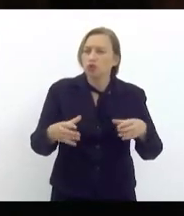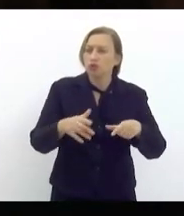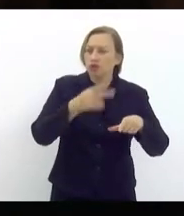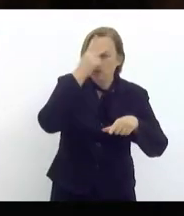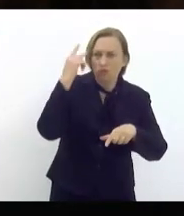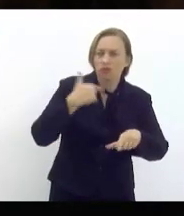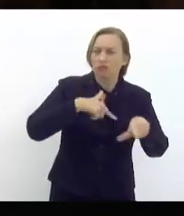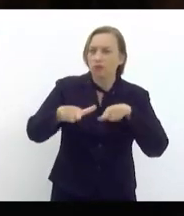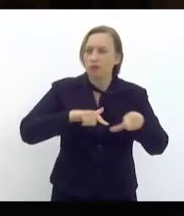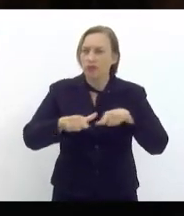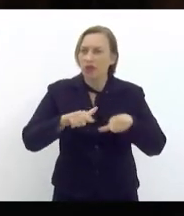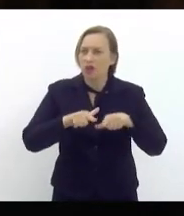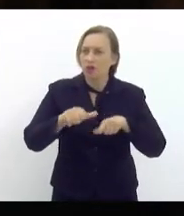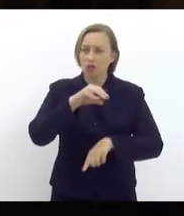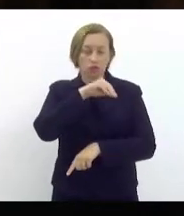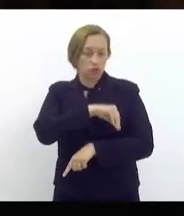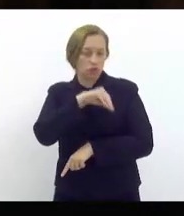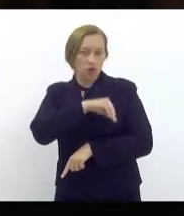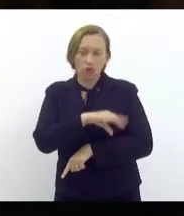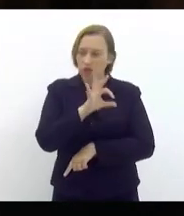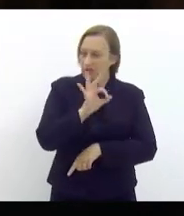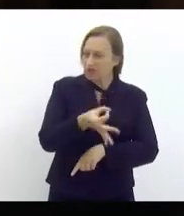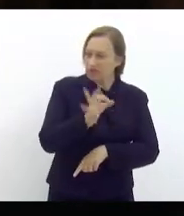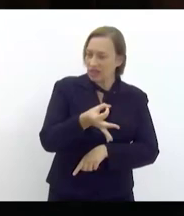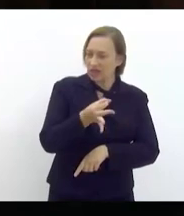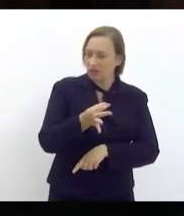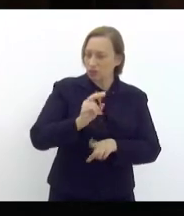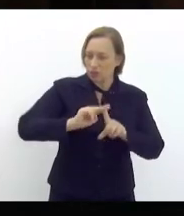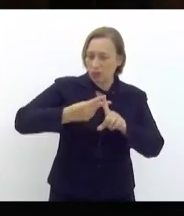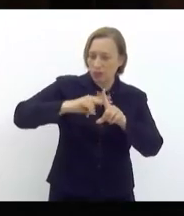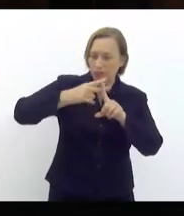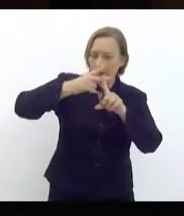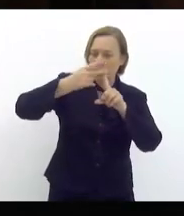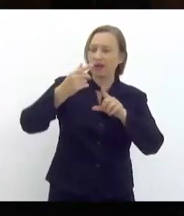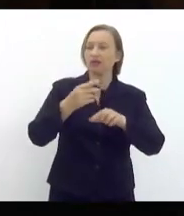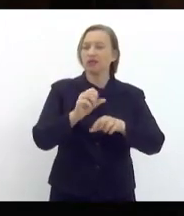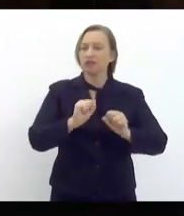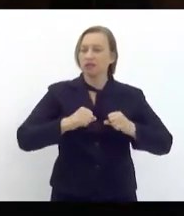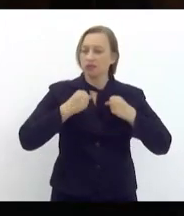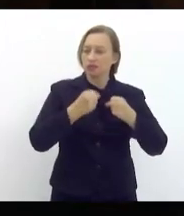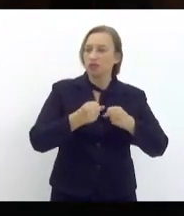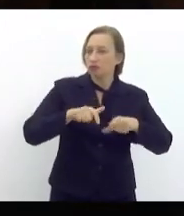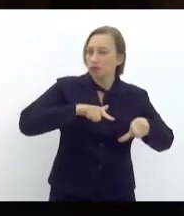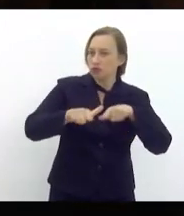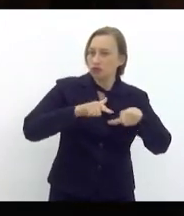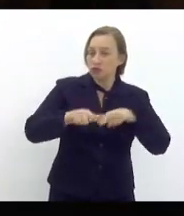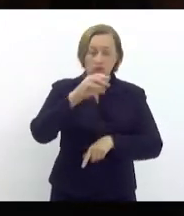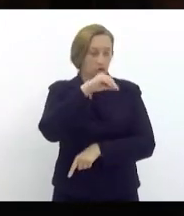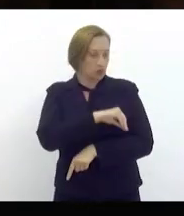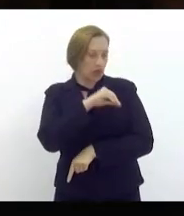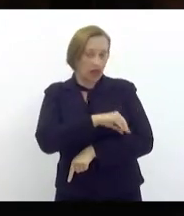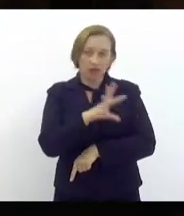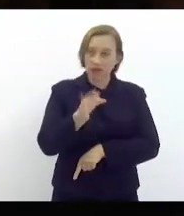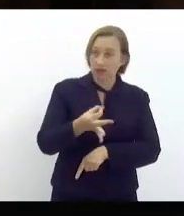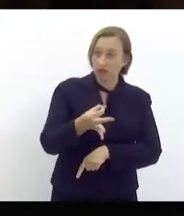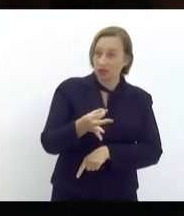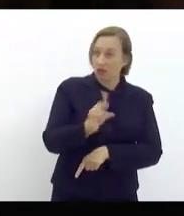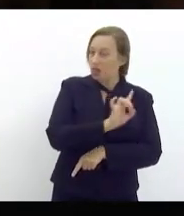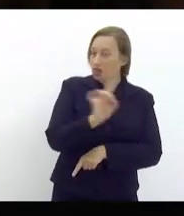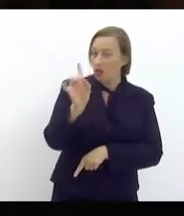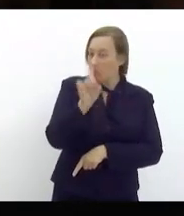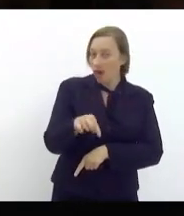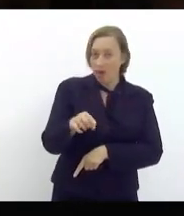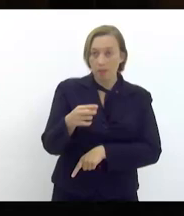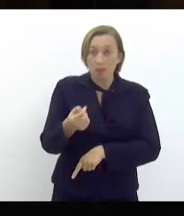partir do aumento real do valor médio da força de trabalho aumento real dos salários praticados e isso não é